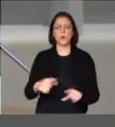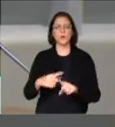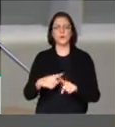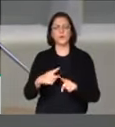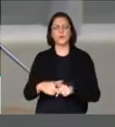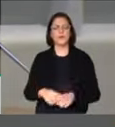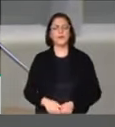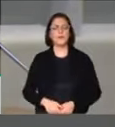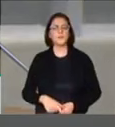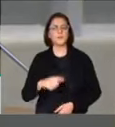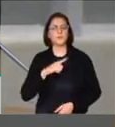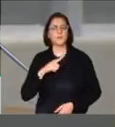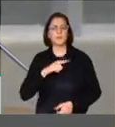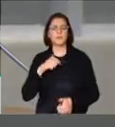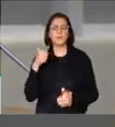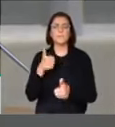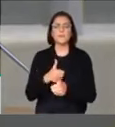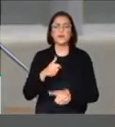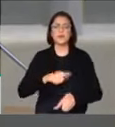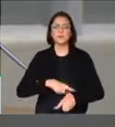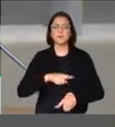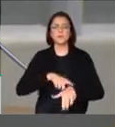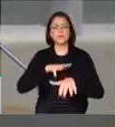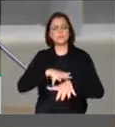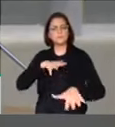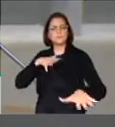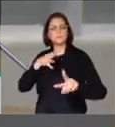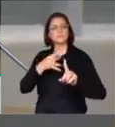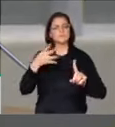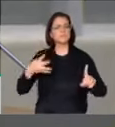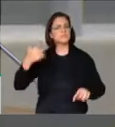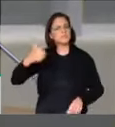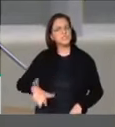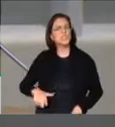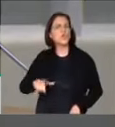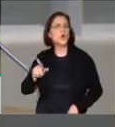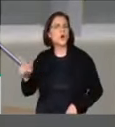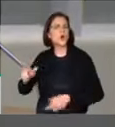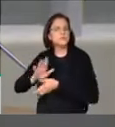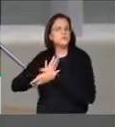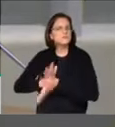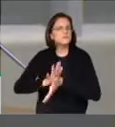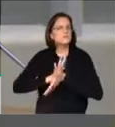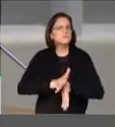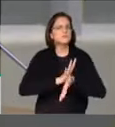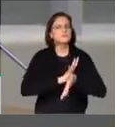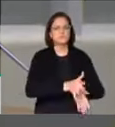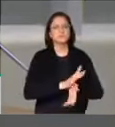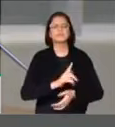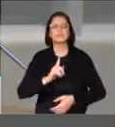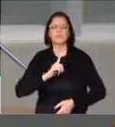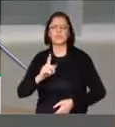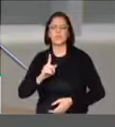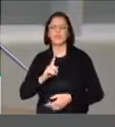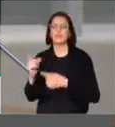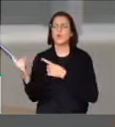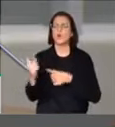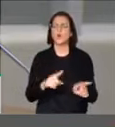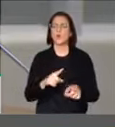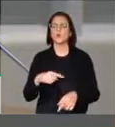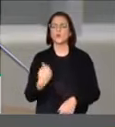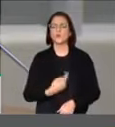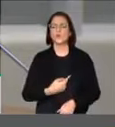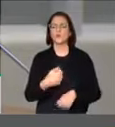da parada LGBT de São Paulo, mais um festival de LGBTfobia, agora contra o nosso querido